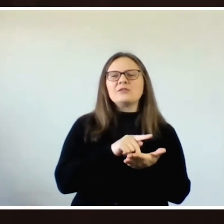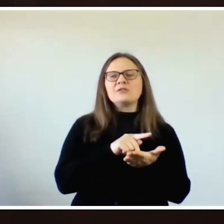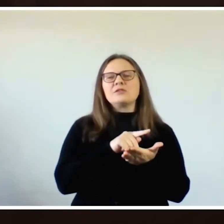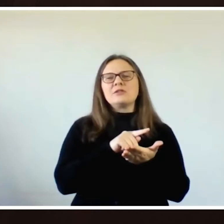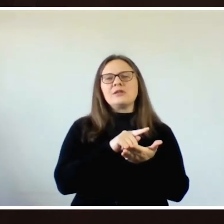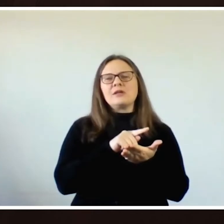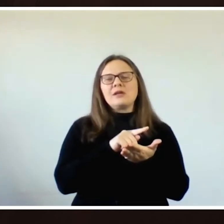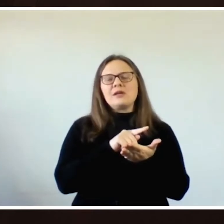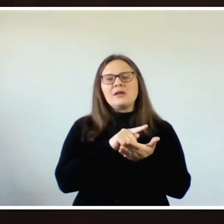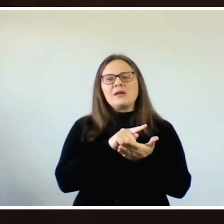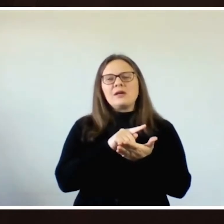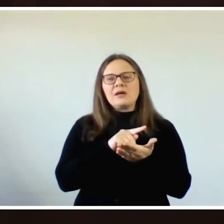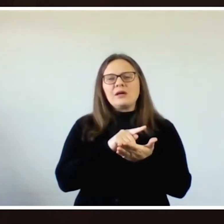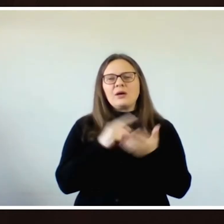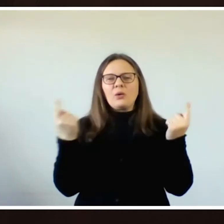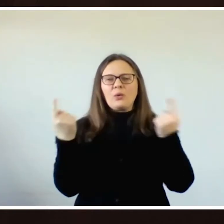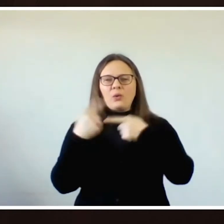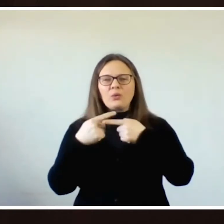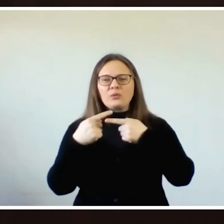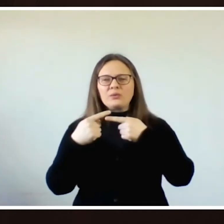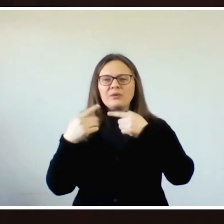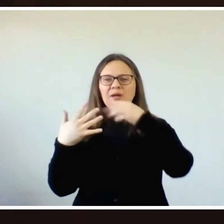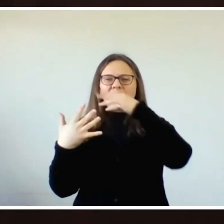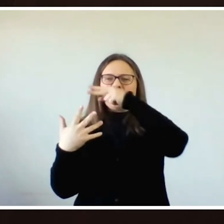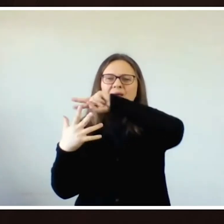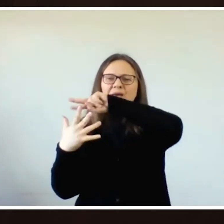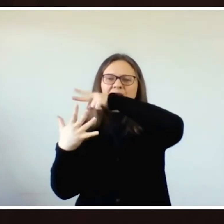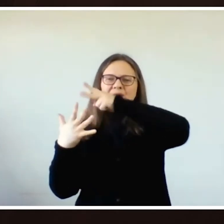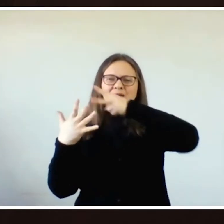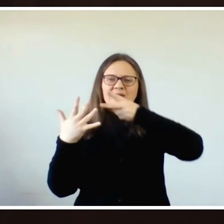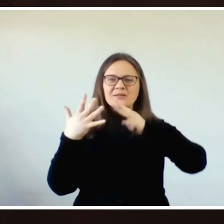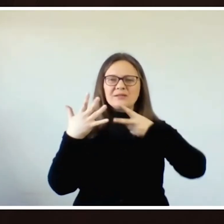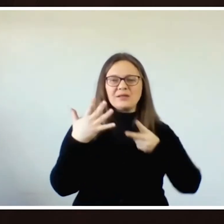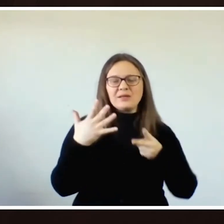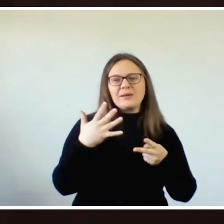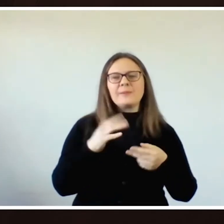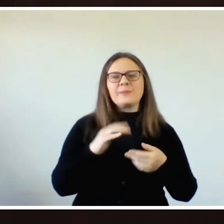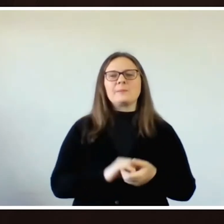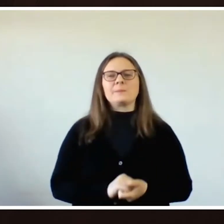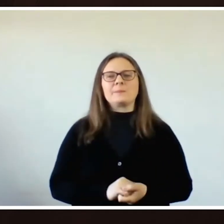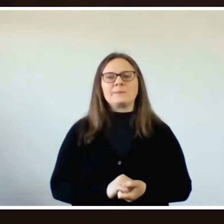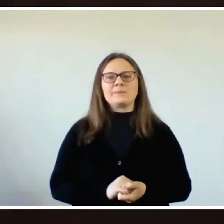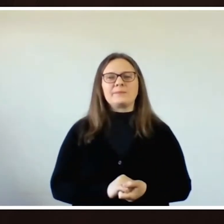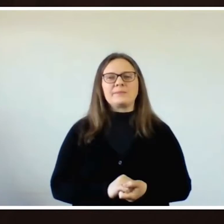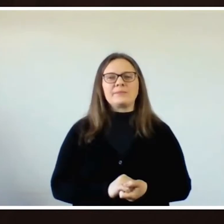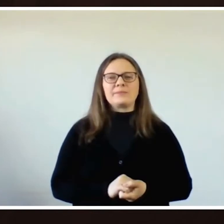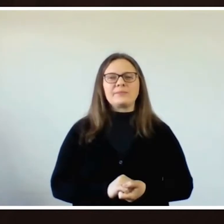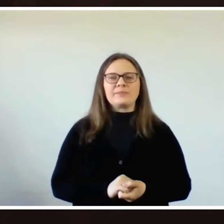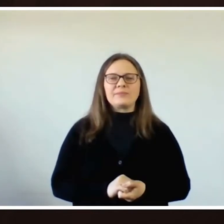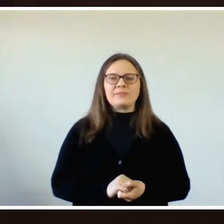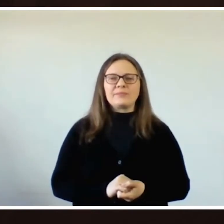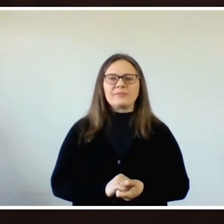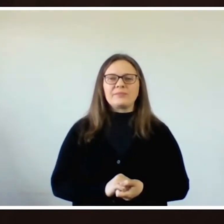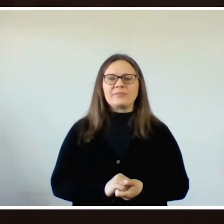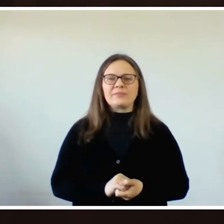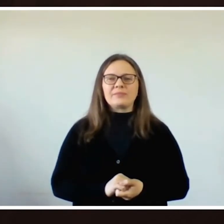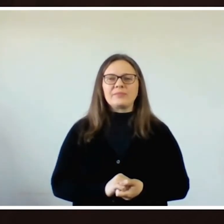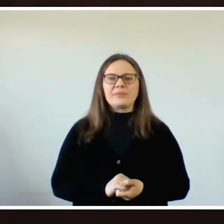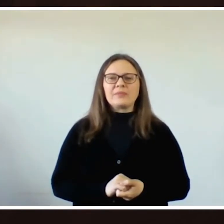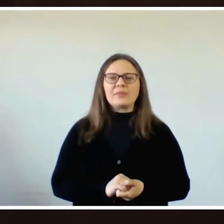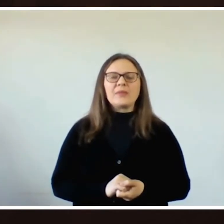heresia. Então, essas controvérsias, e quem se colocava como árbitro era